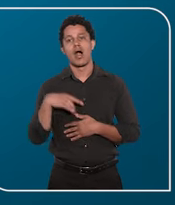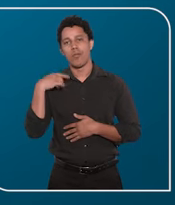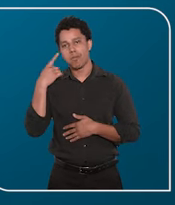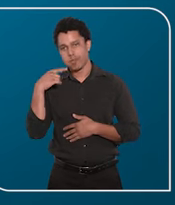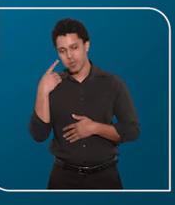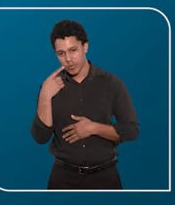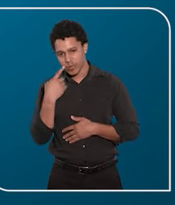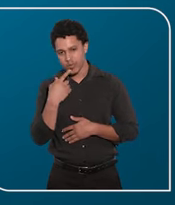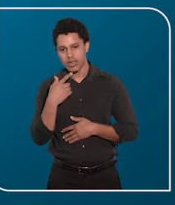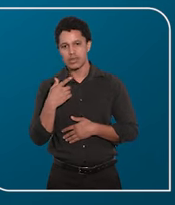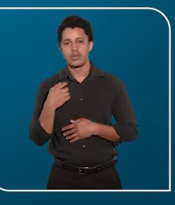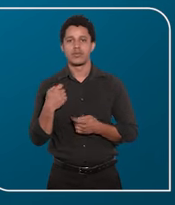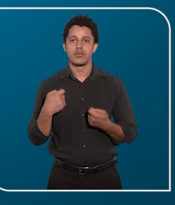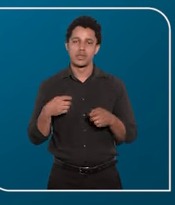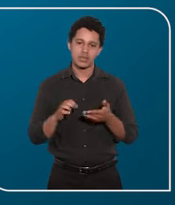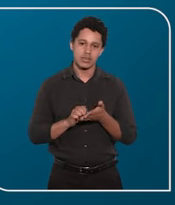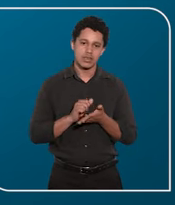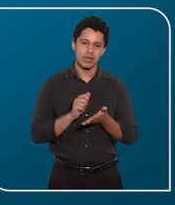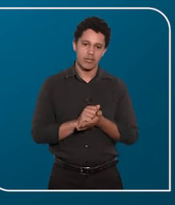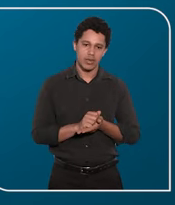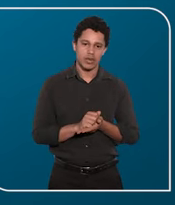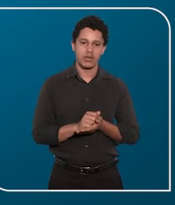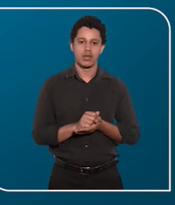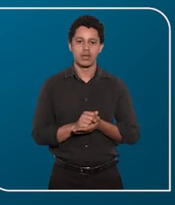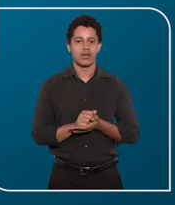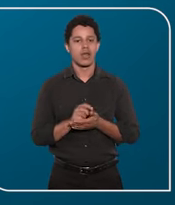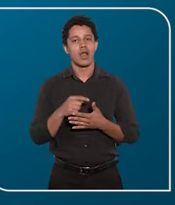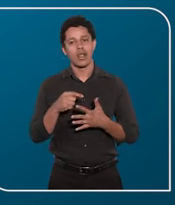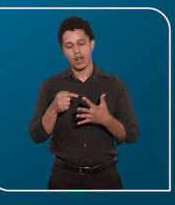se inscrever, ele vai ter que se submeter a todos os